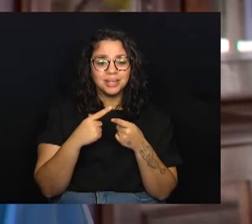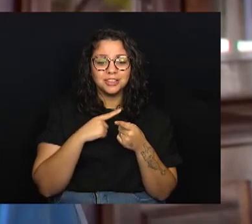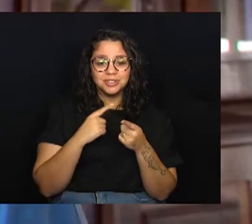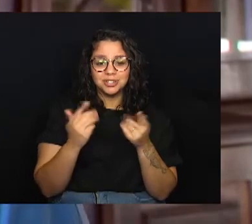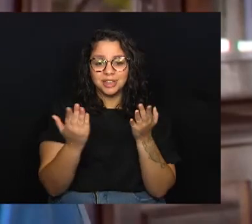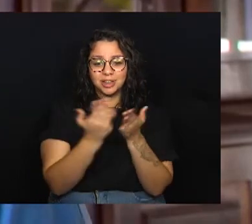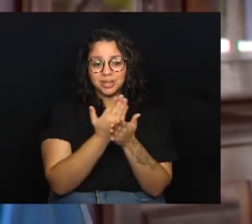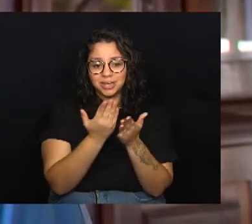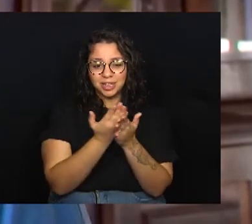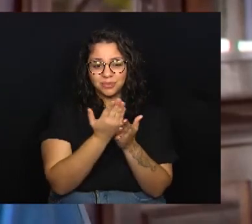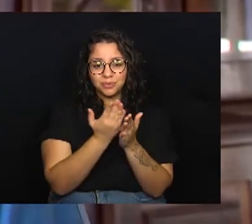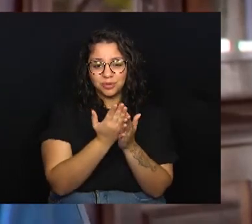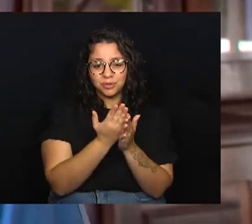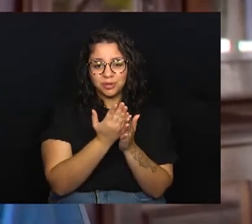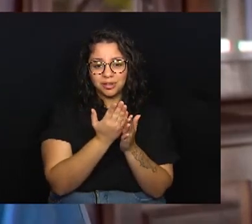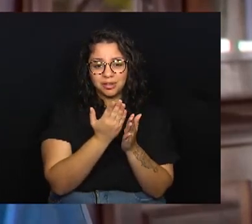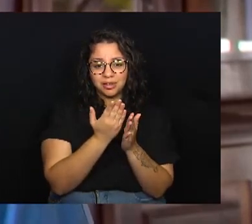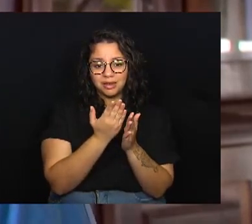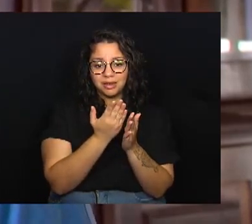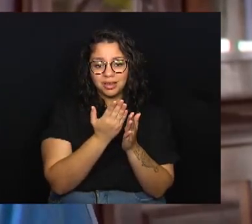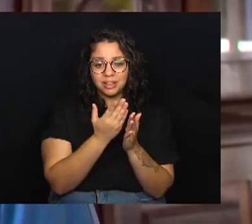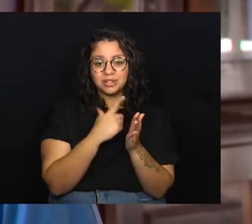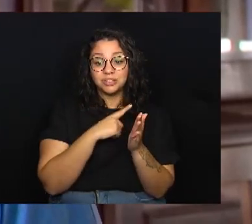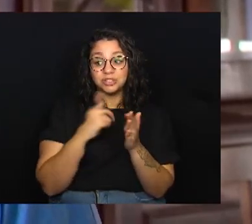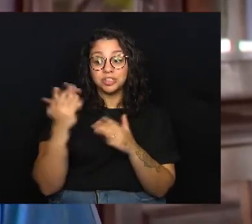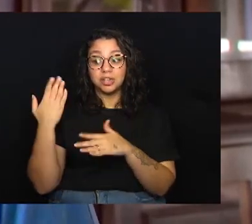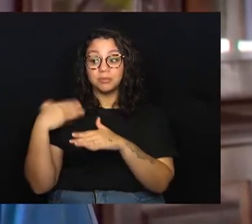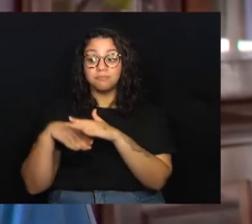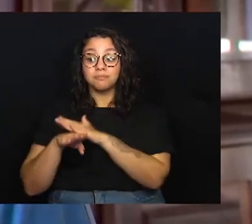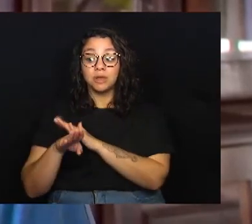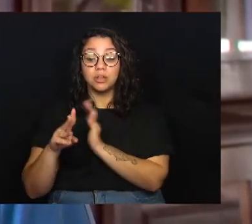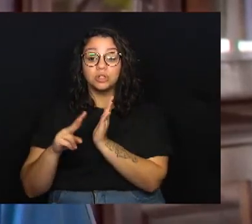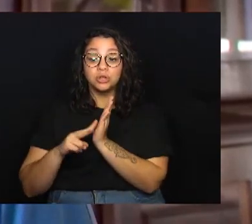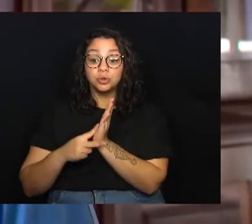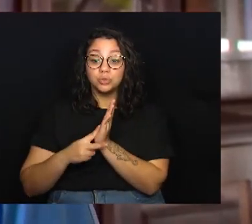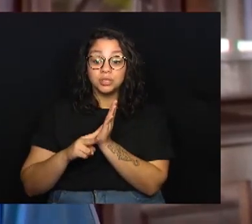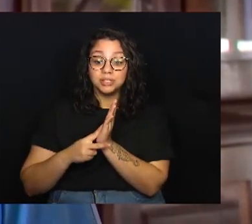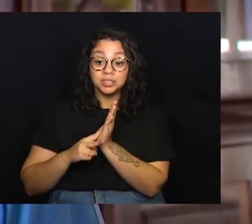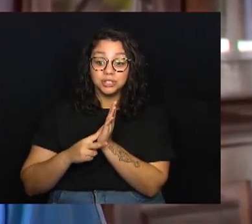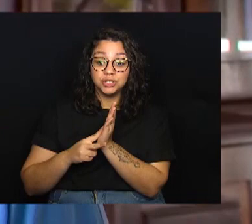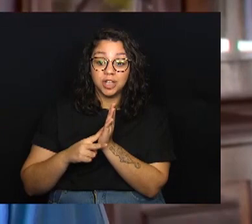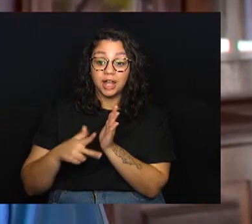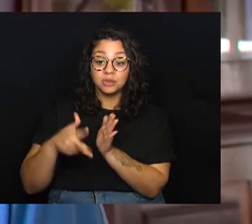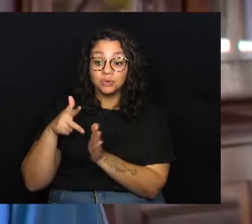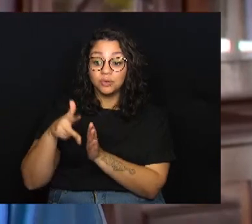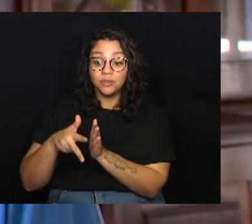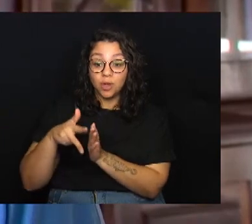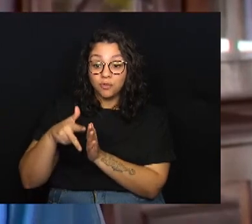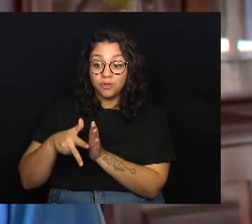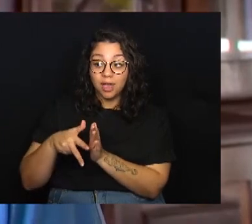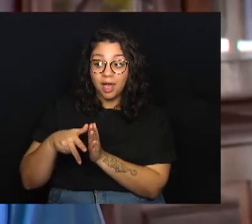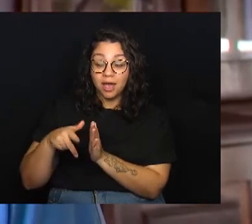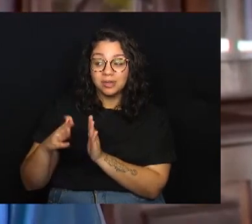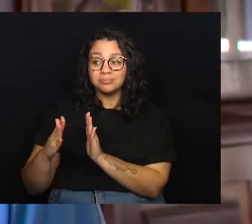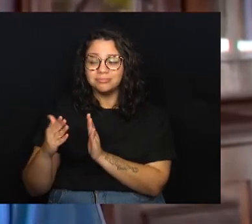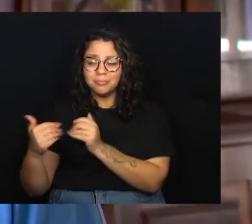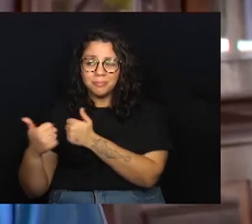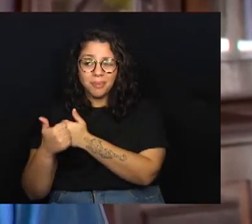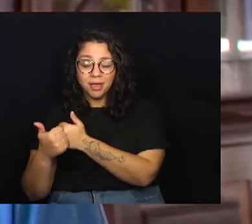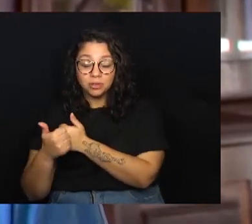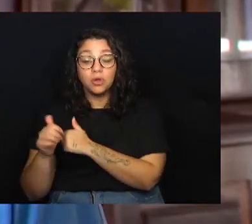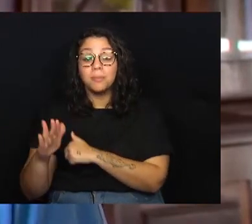agasalhados em um sindicato próximo aqui dos ferroviários da Mogiana, mas de difícil